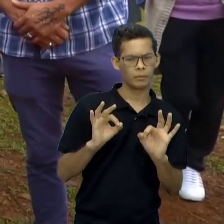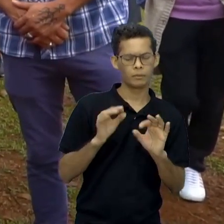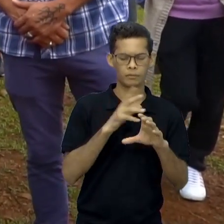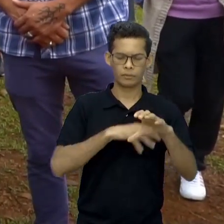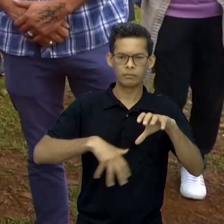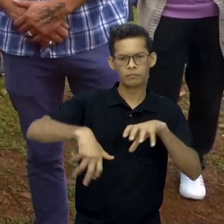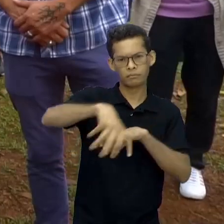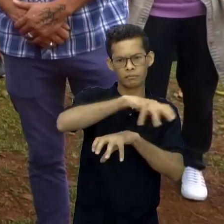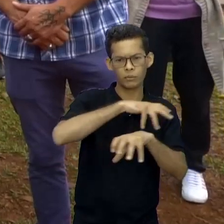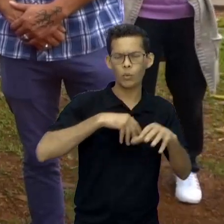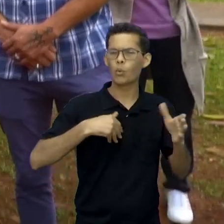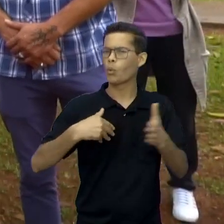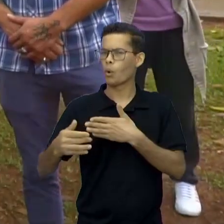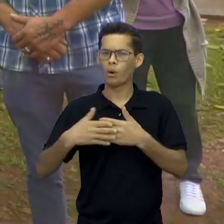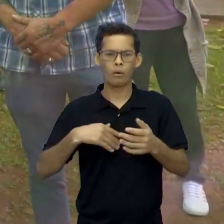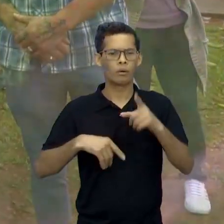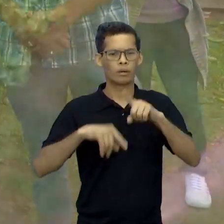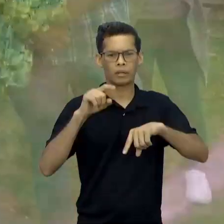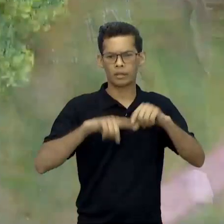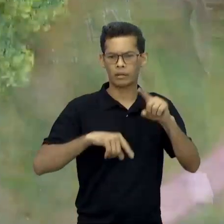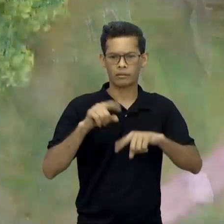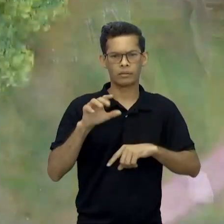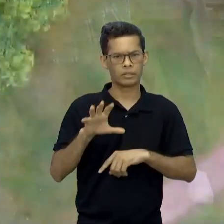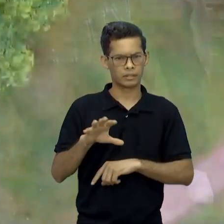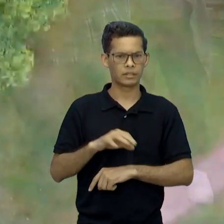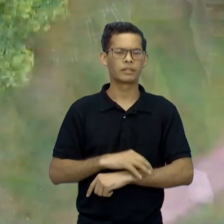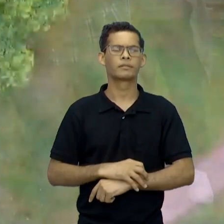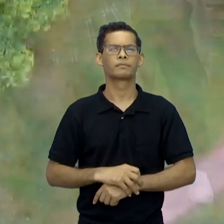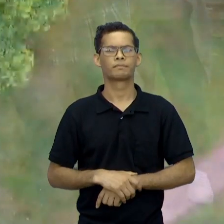Então qualquer alvo pontual vai dar uma hipérbole.